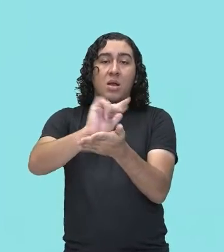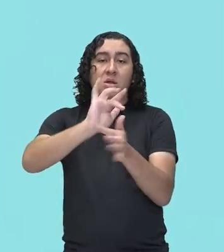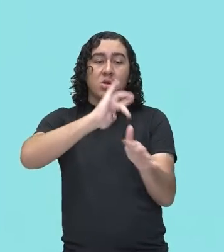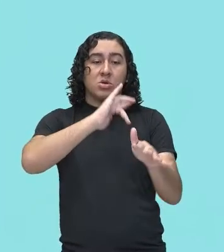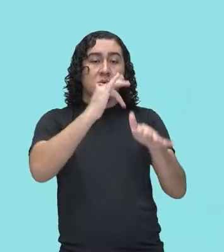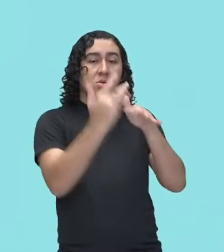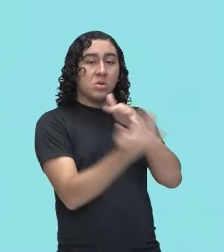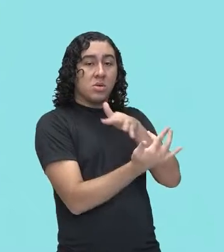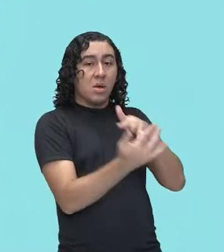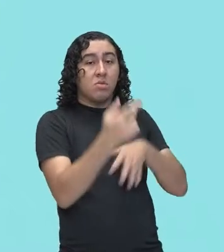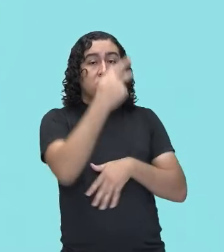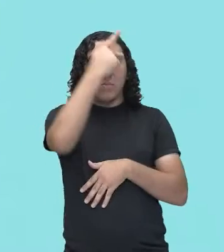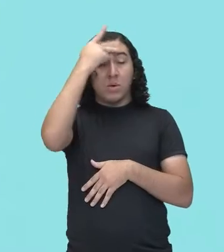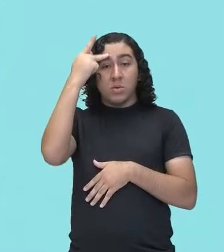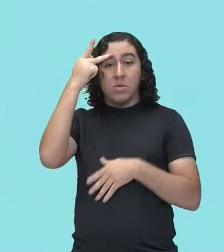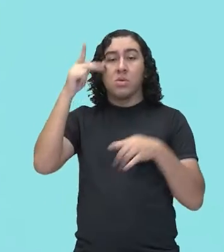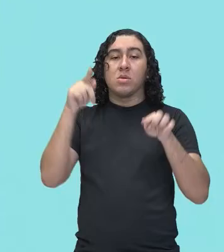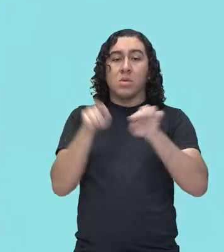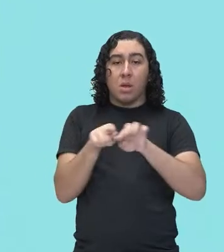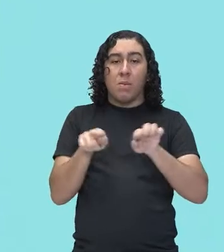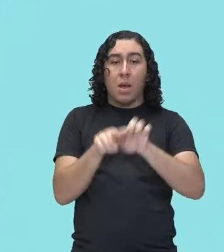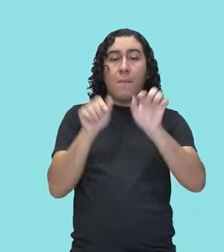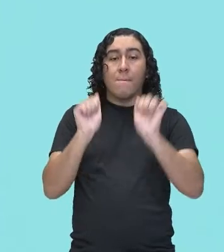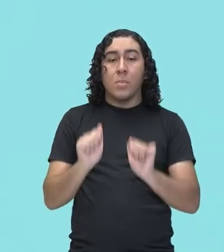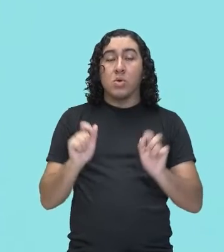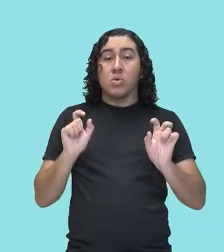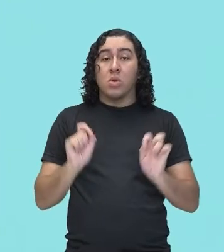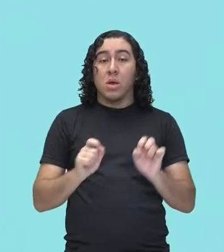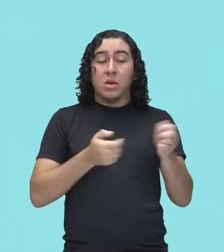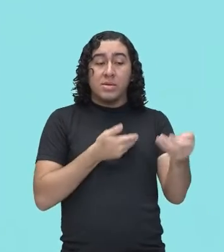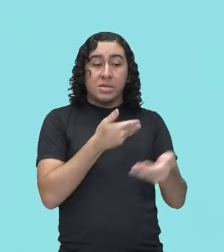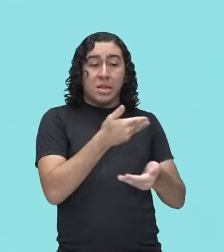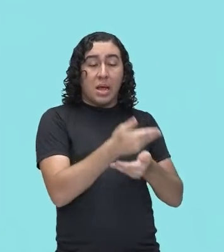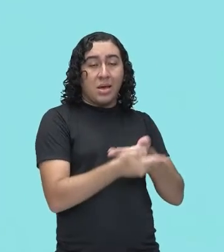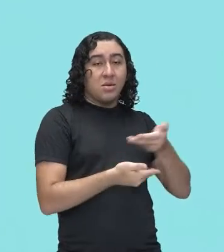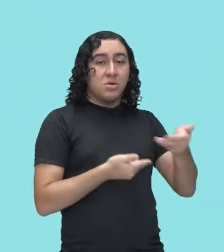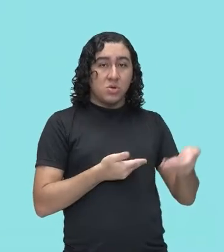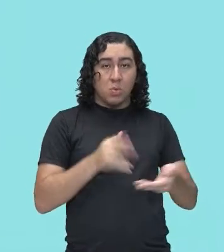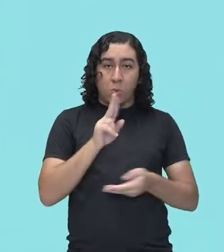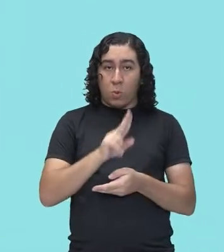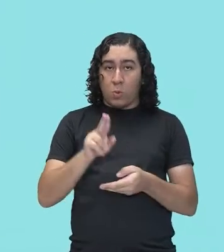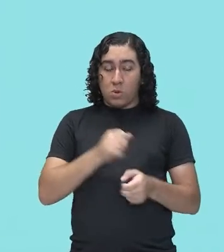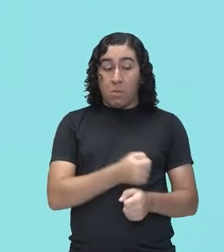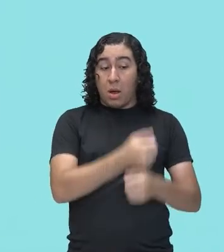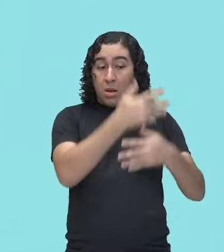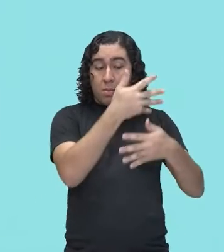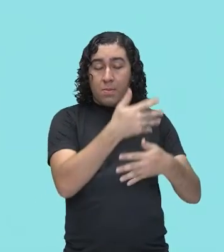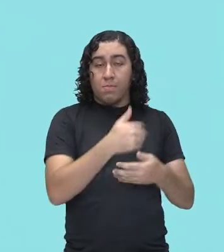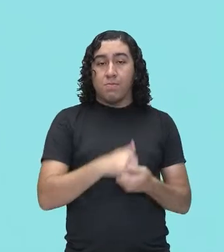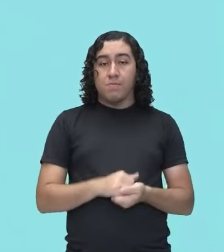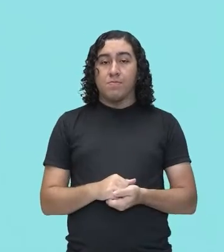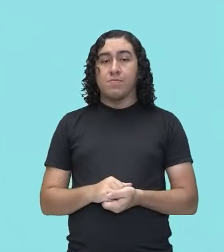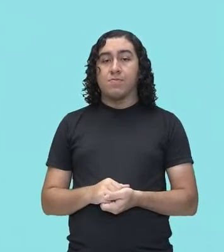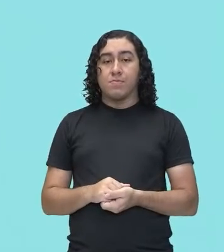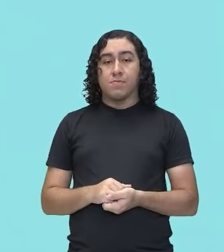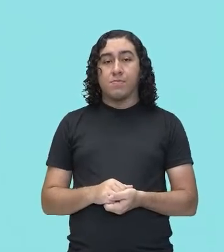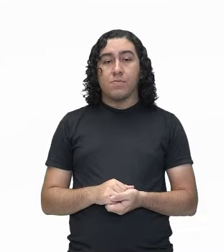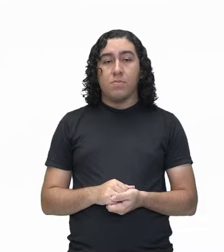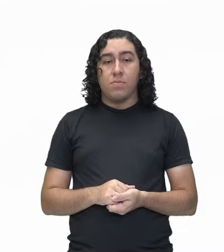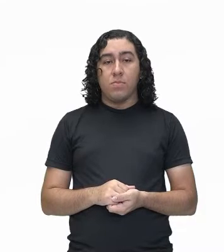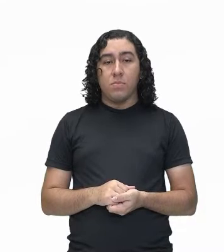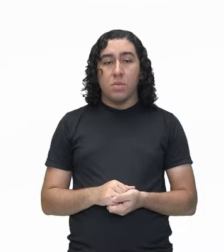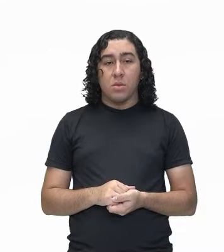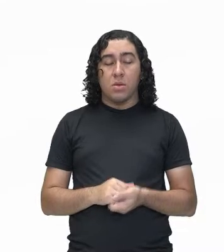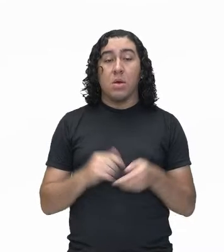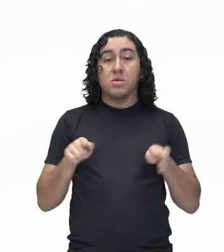onde as pessoas também podem interagir através desses recursos. E também nós temos